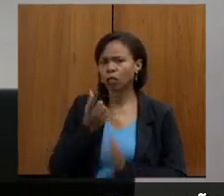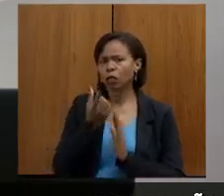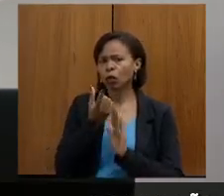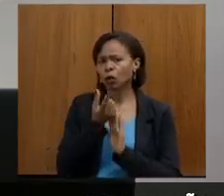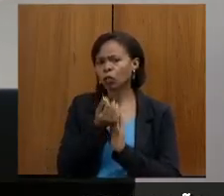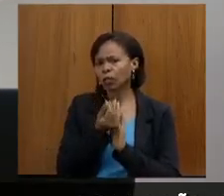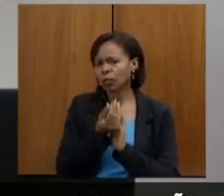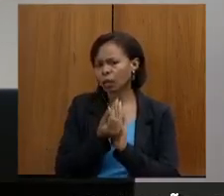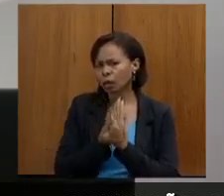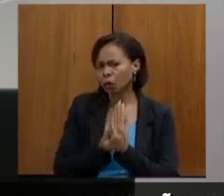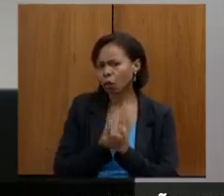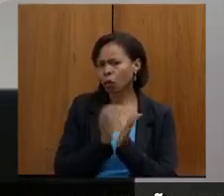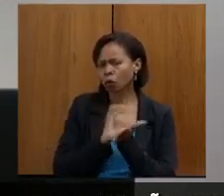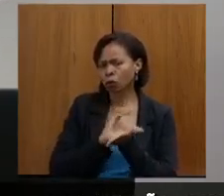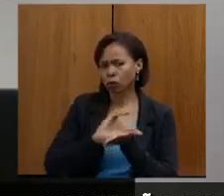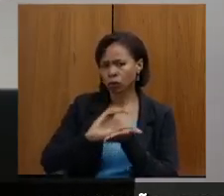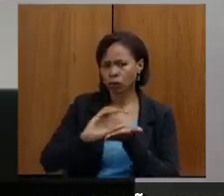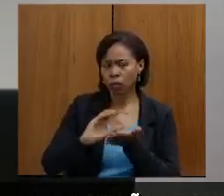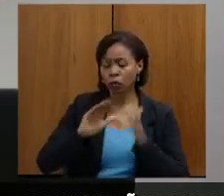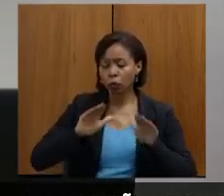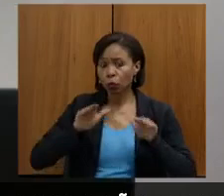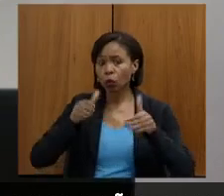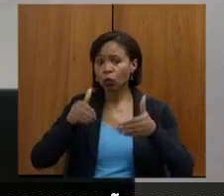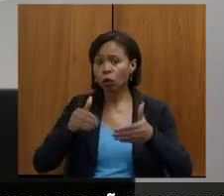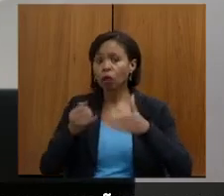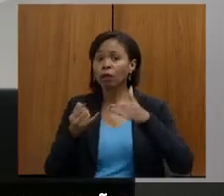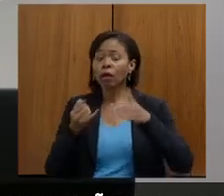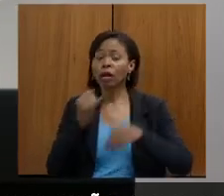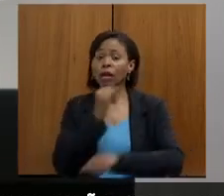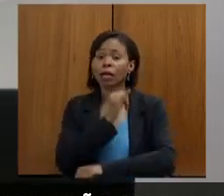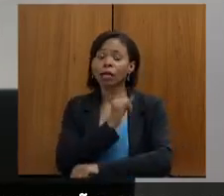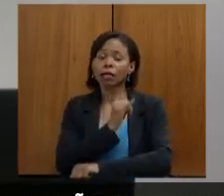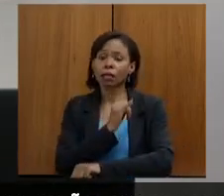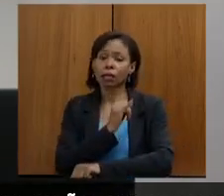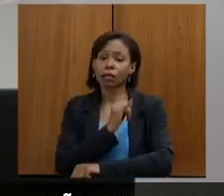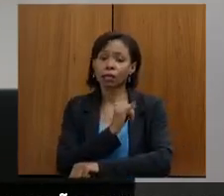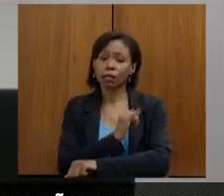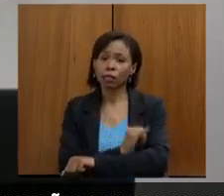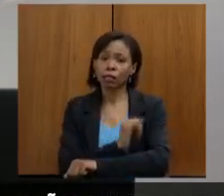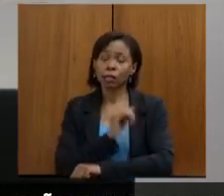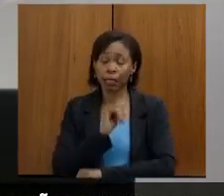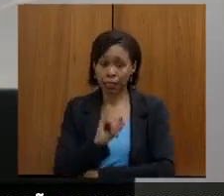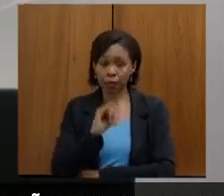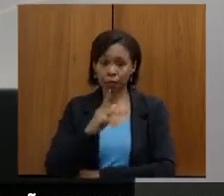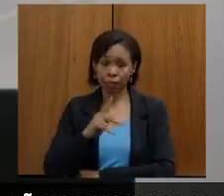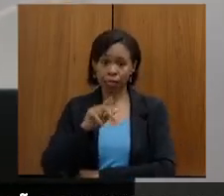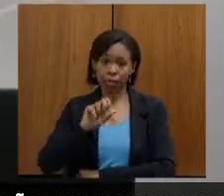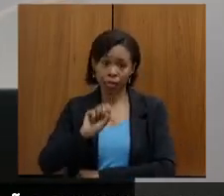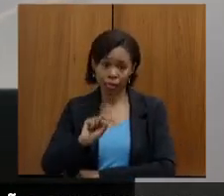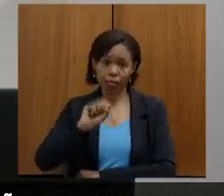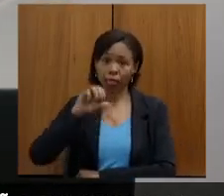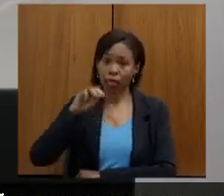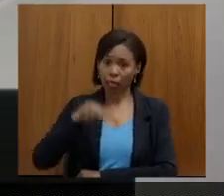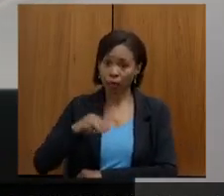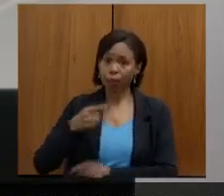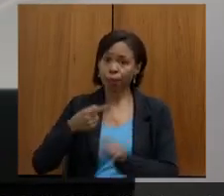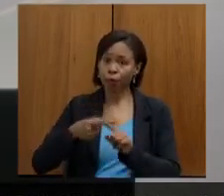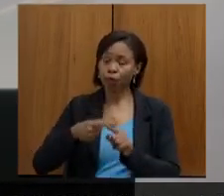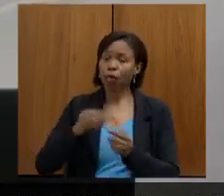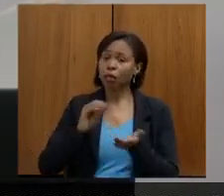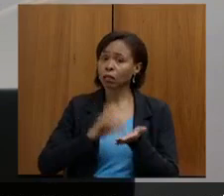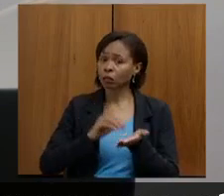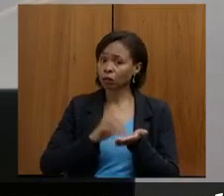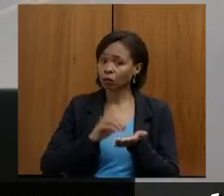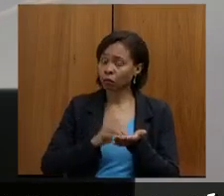recursos orçamentários destinados ao Instituto de Previdência servidores militares epsm por estar ausência impede o